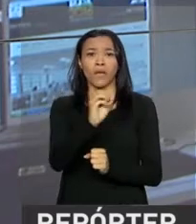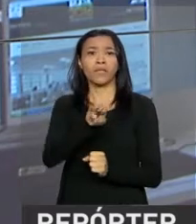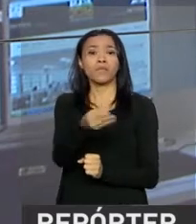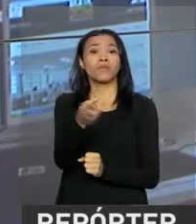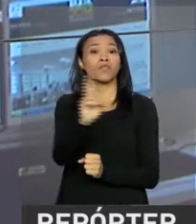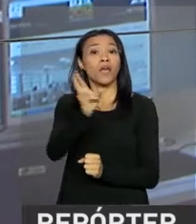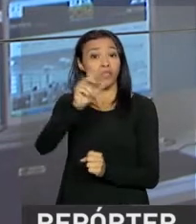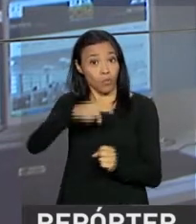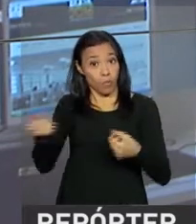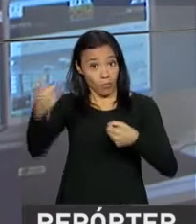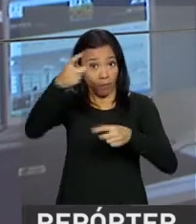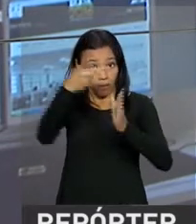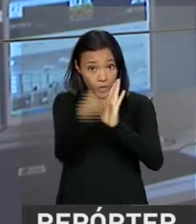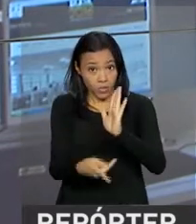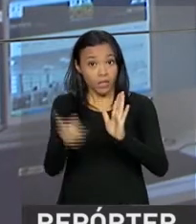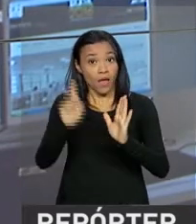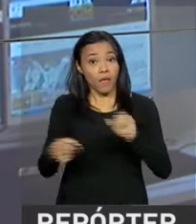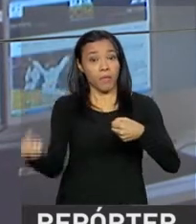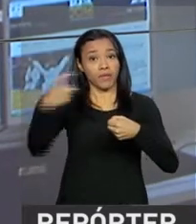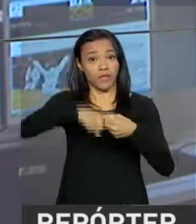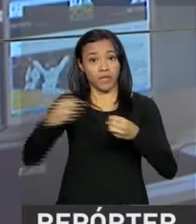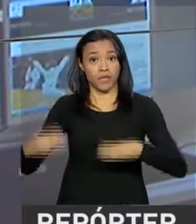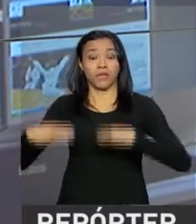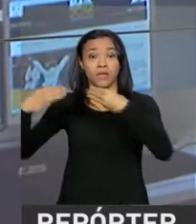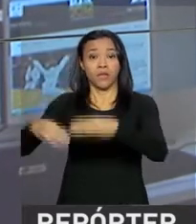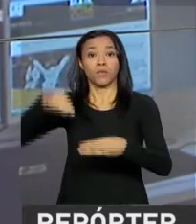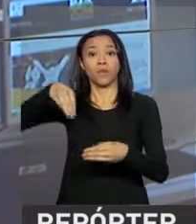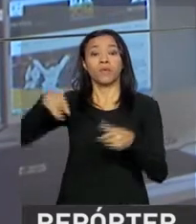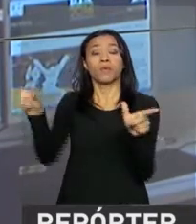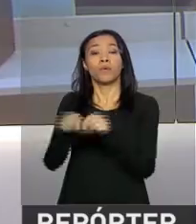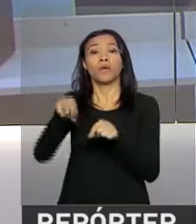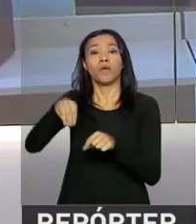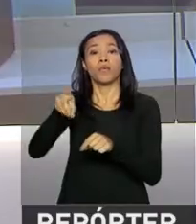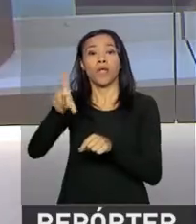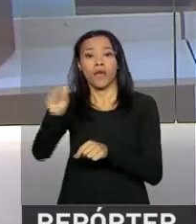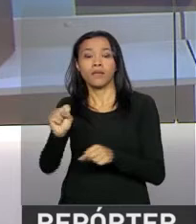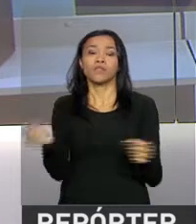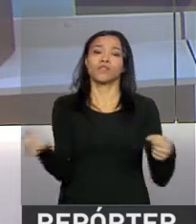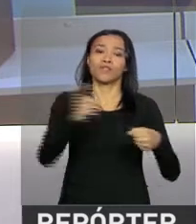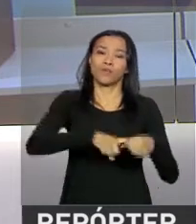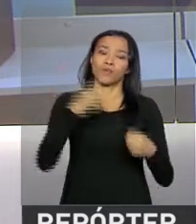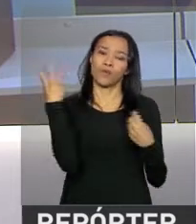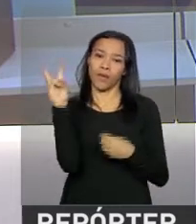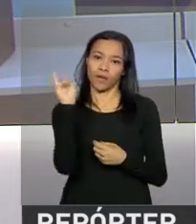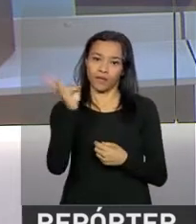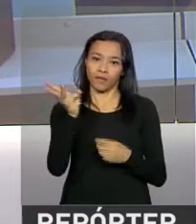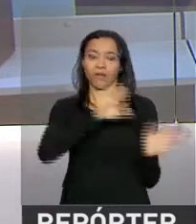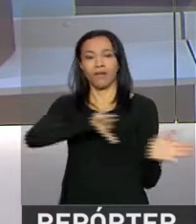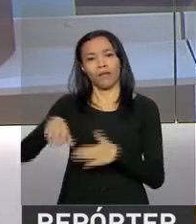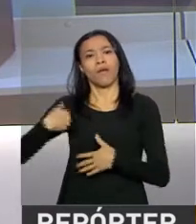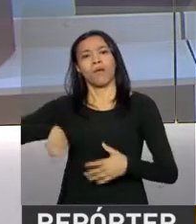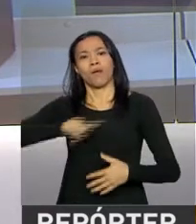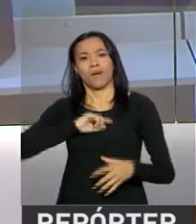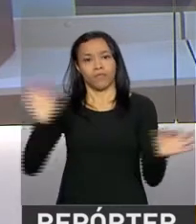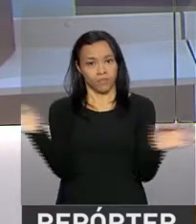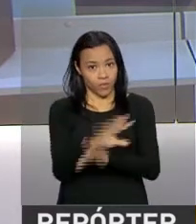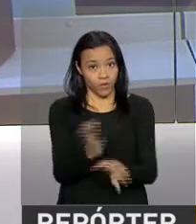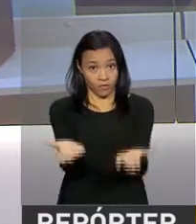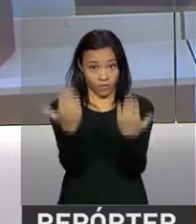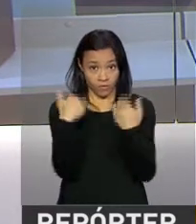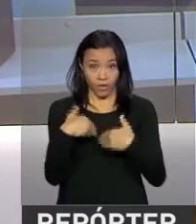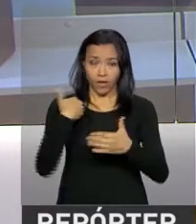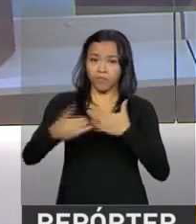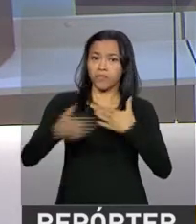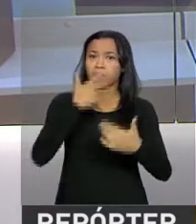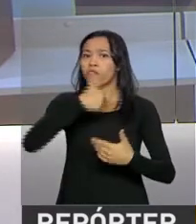parceria entre o Ministério do Desenvolvimento Social e o governo do Maranhão. Bom, nós ficamos por aqui, podemos voltar a qualquer momento com outras